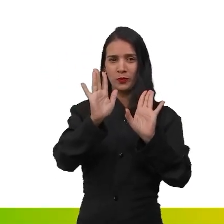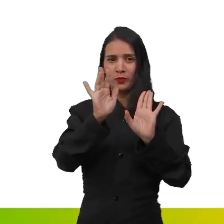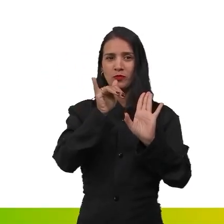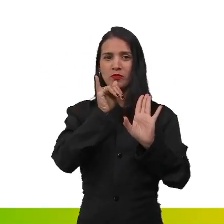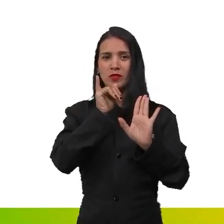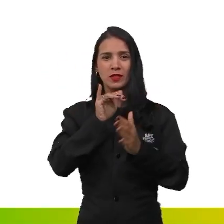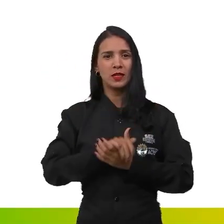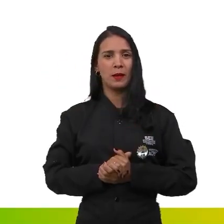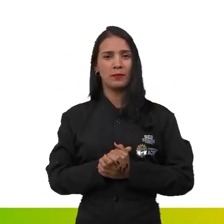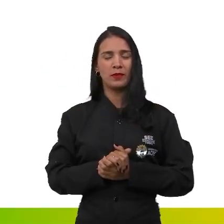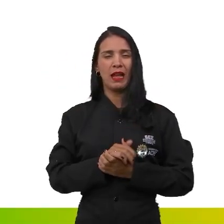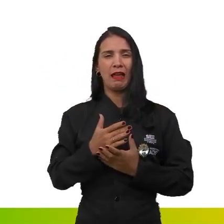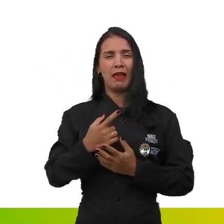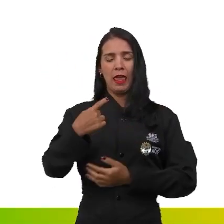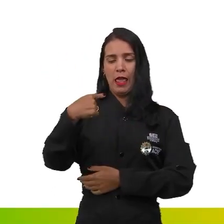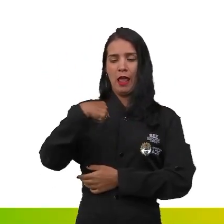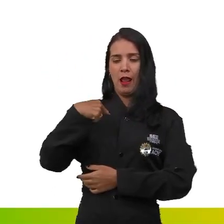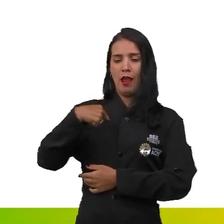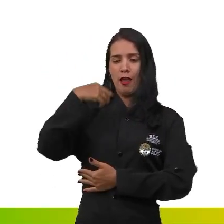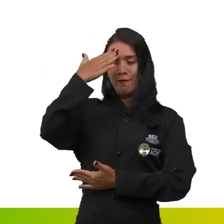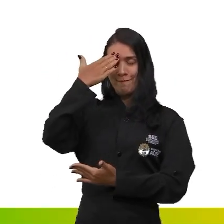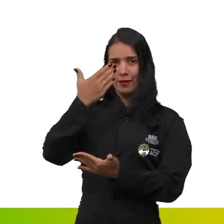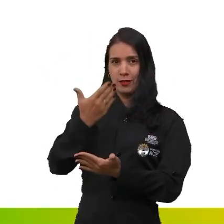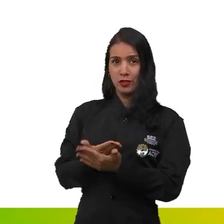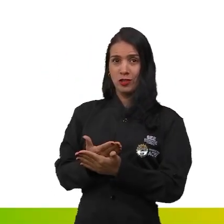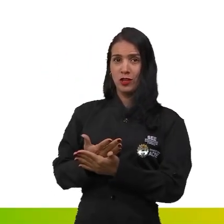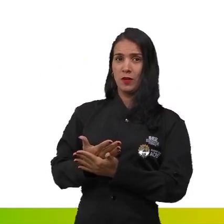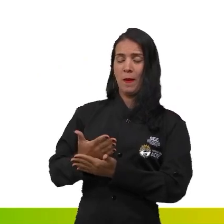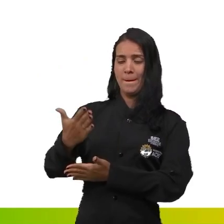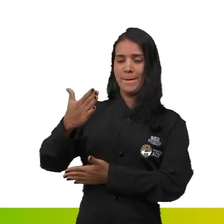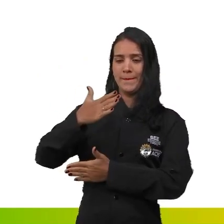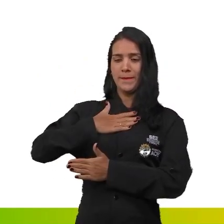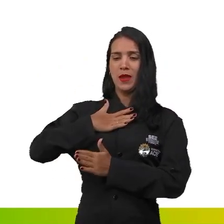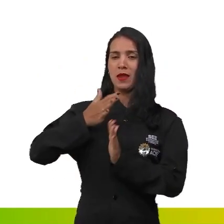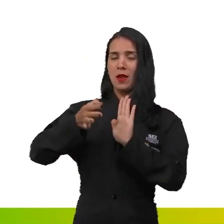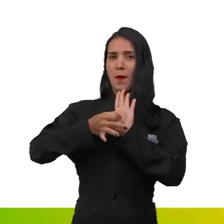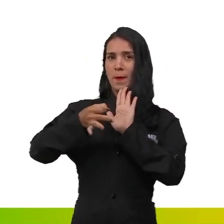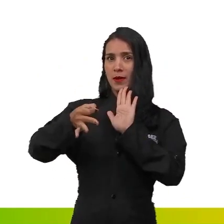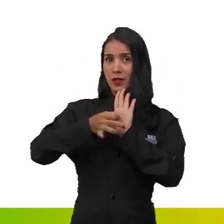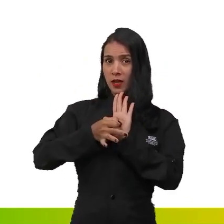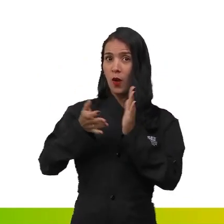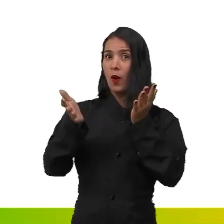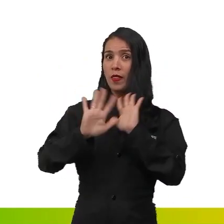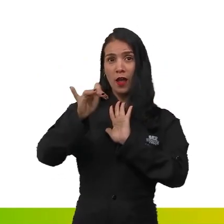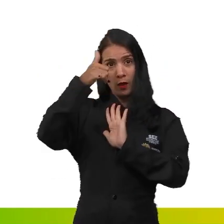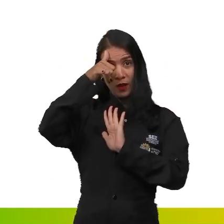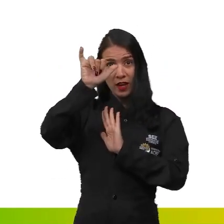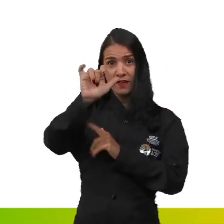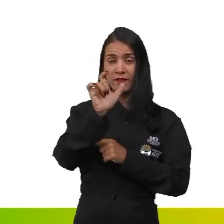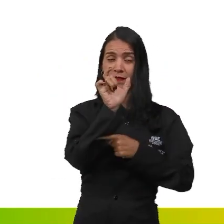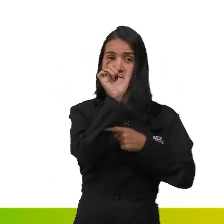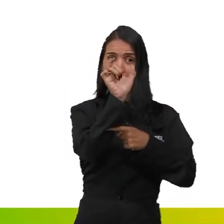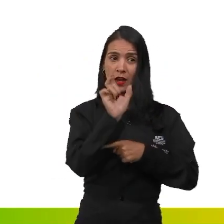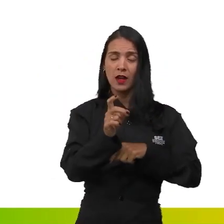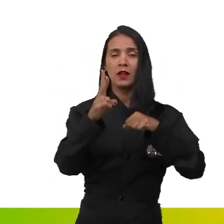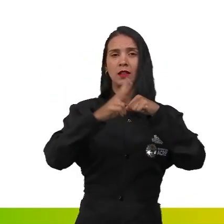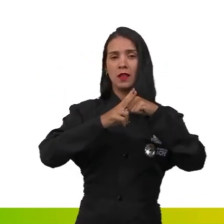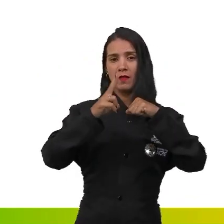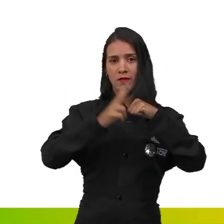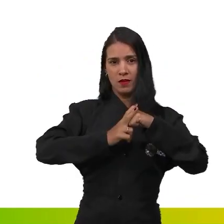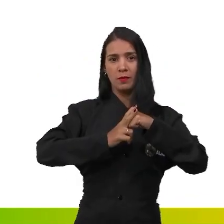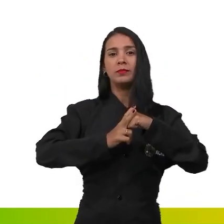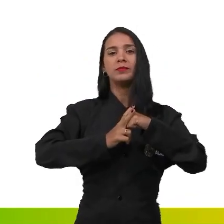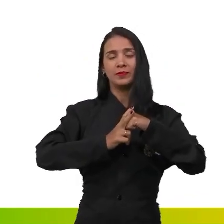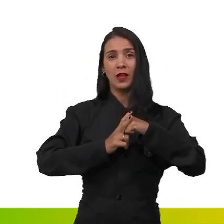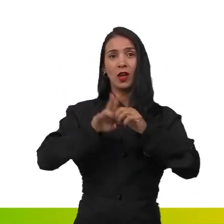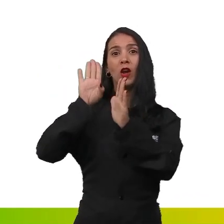eu acredito, eu suponho, então coloca-se ali, acredita-se, acreditam. Então observa que